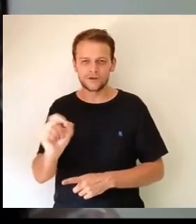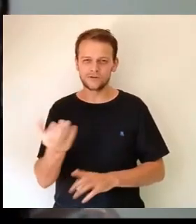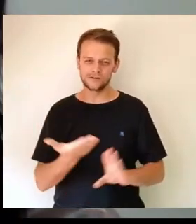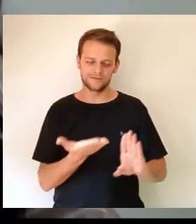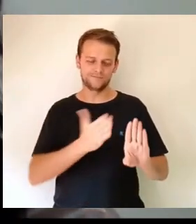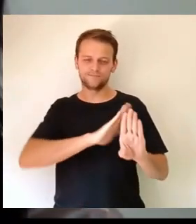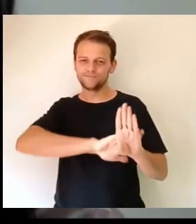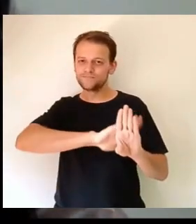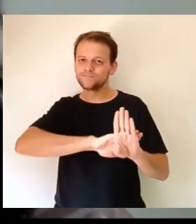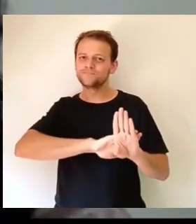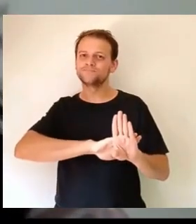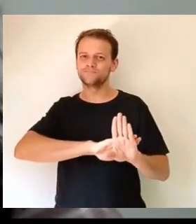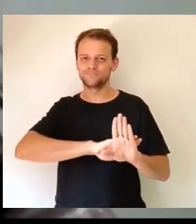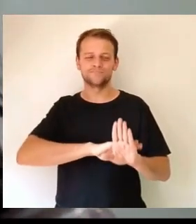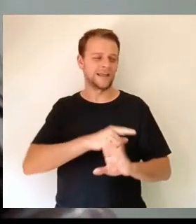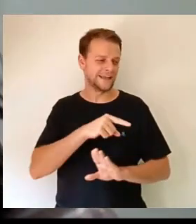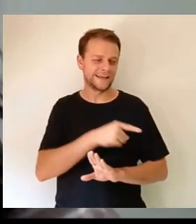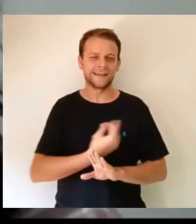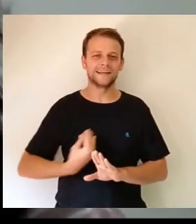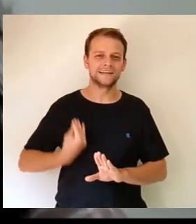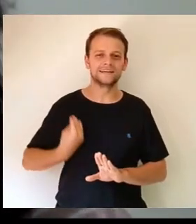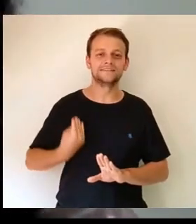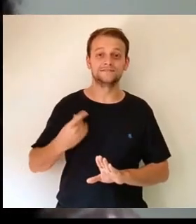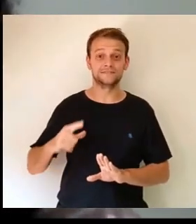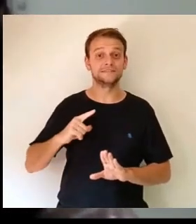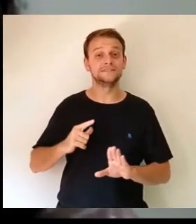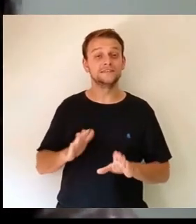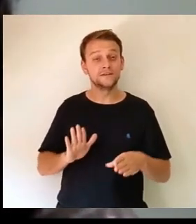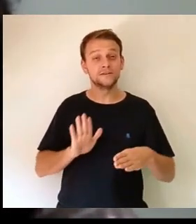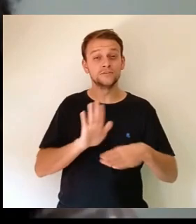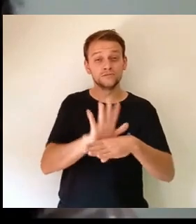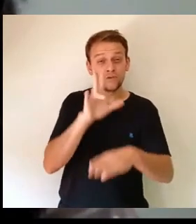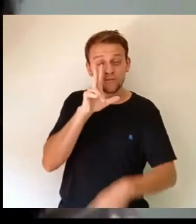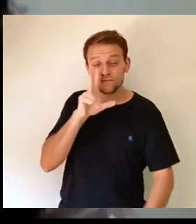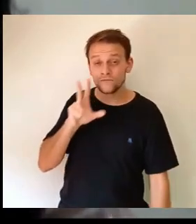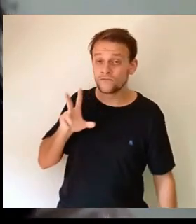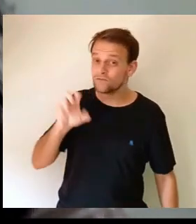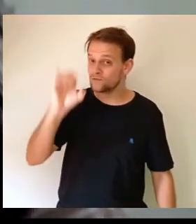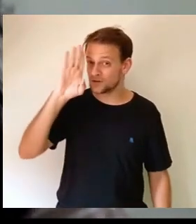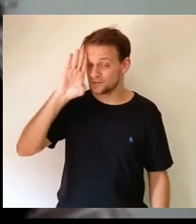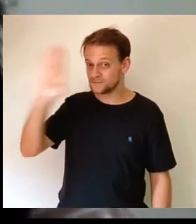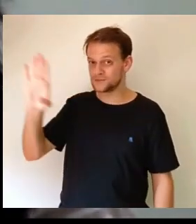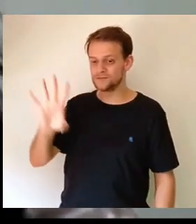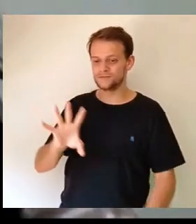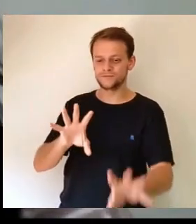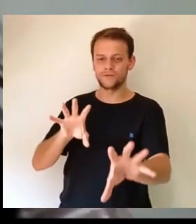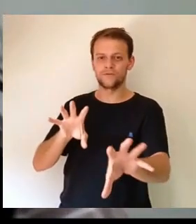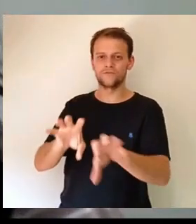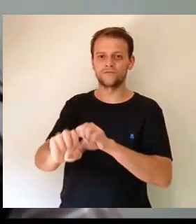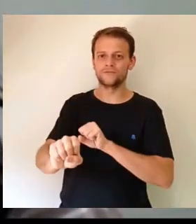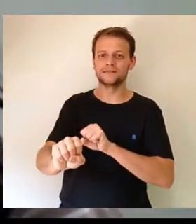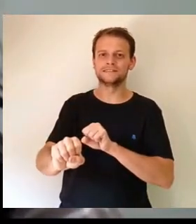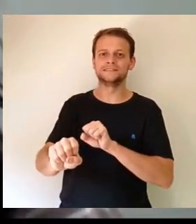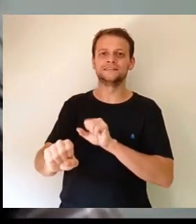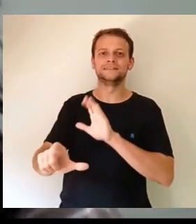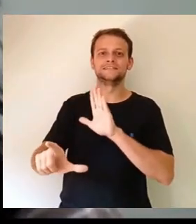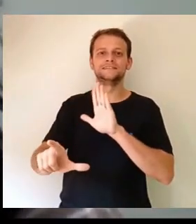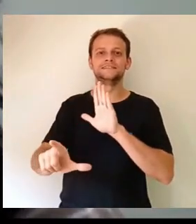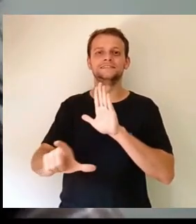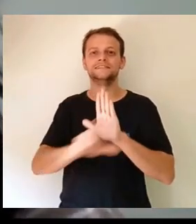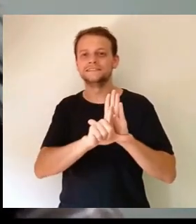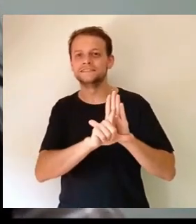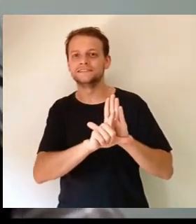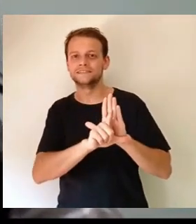a gente sabia que por trás de tudo isso, né, ele tinha uma contribuição, principalmente na